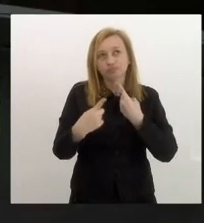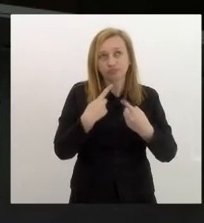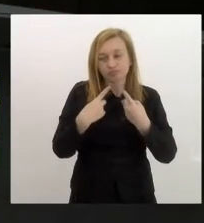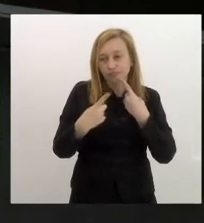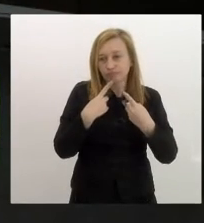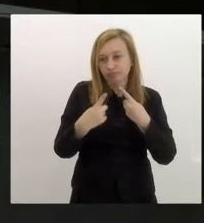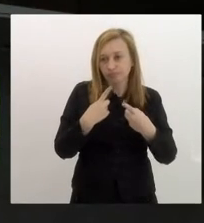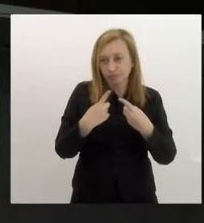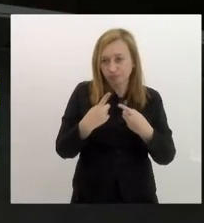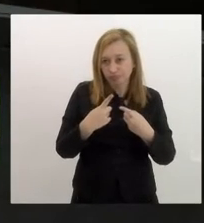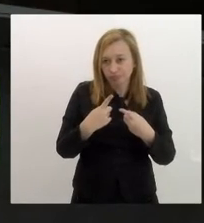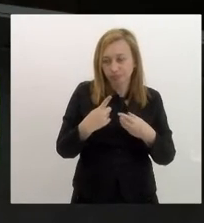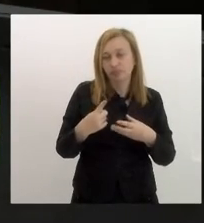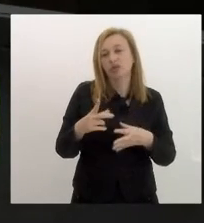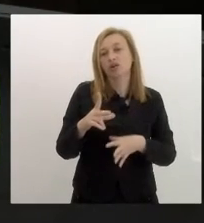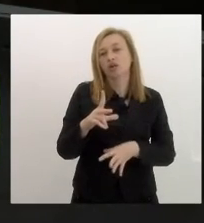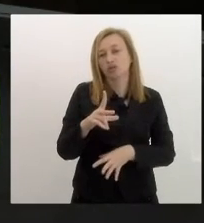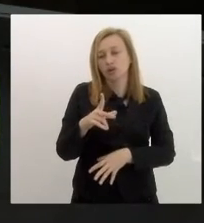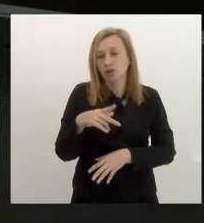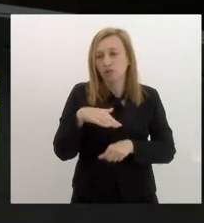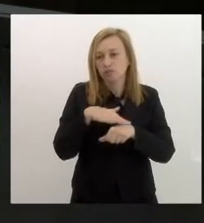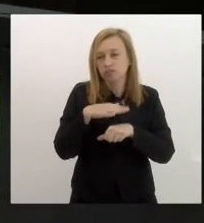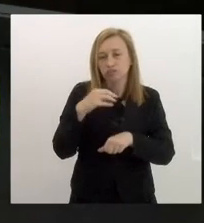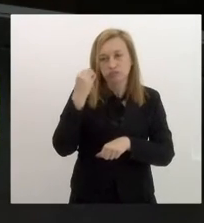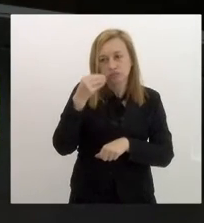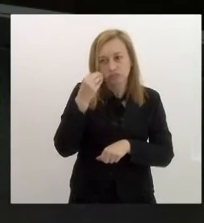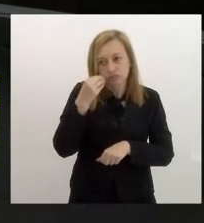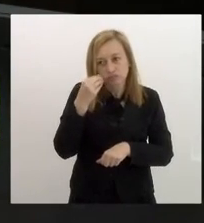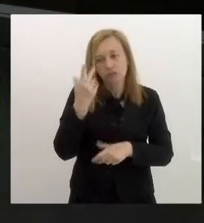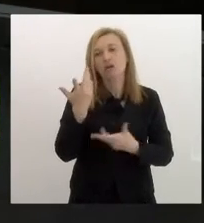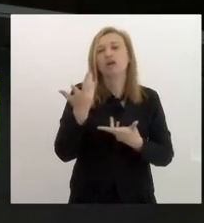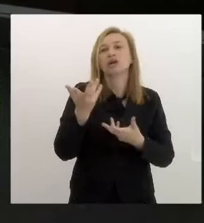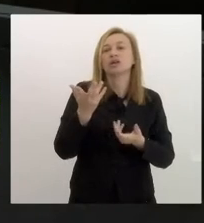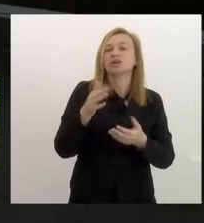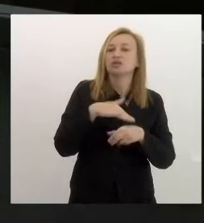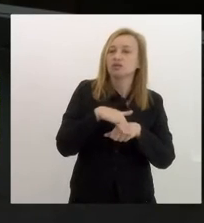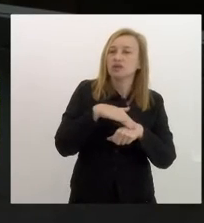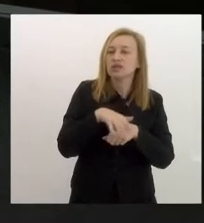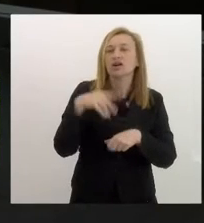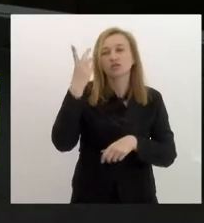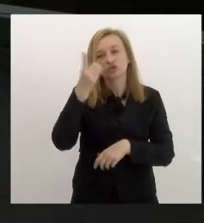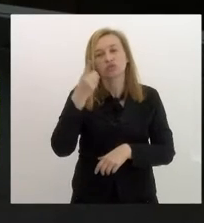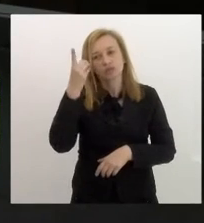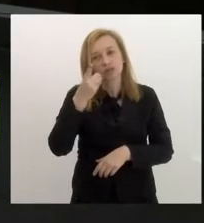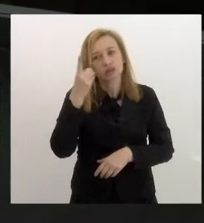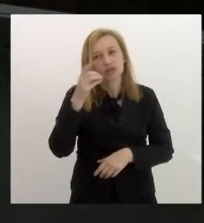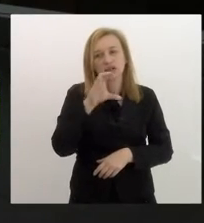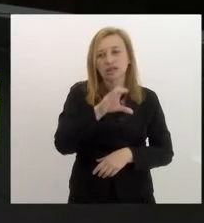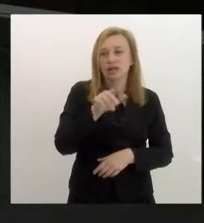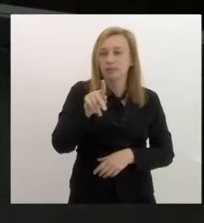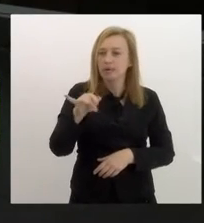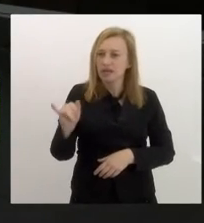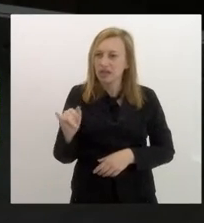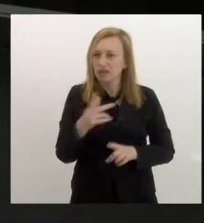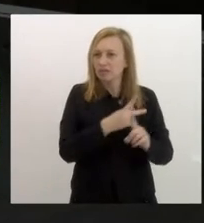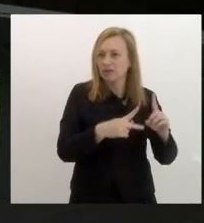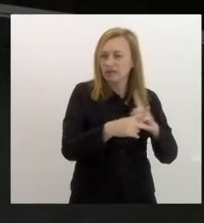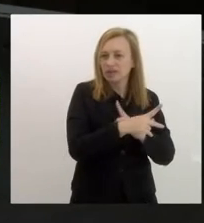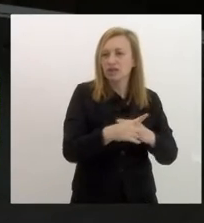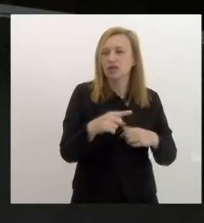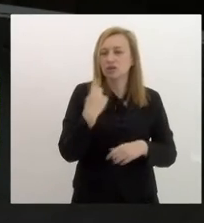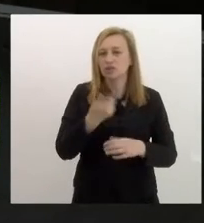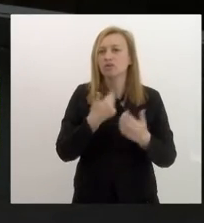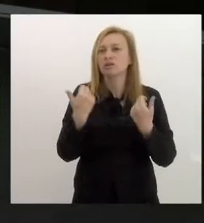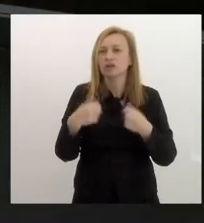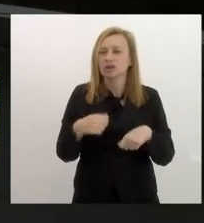internamente e tive oportunidade de conversar com os parlamentares da CPI da Previdência que a gente